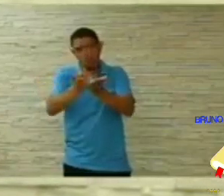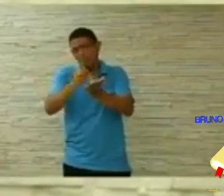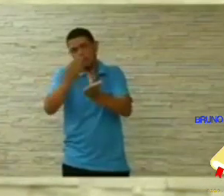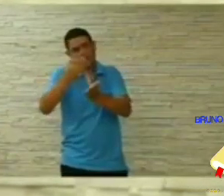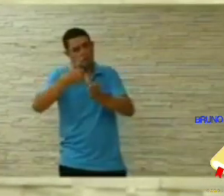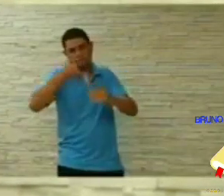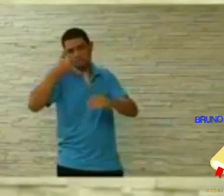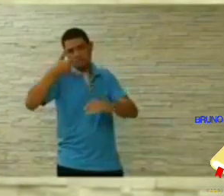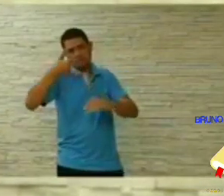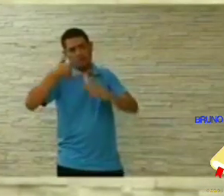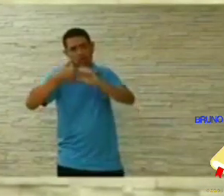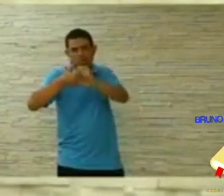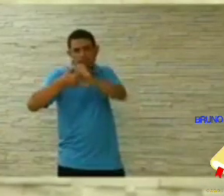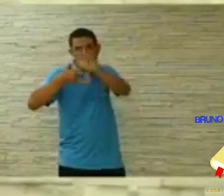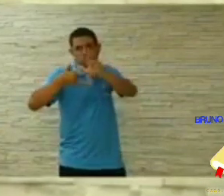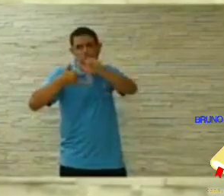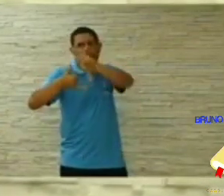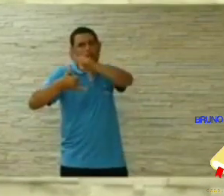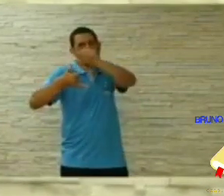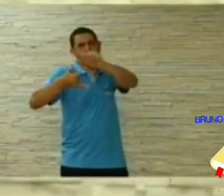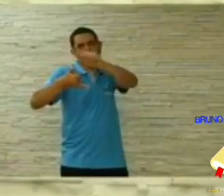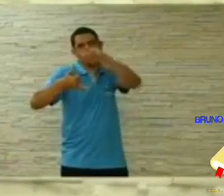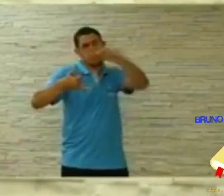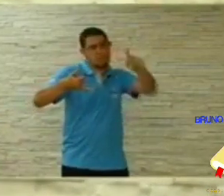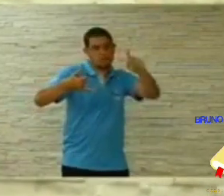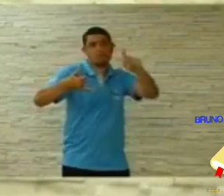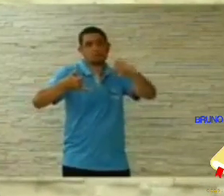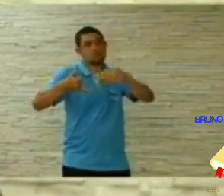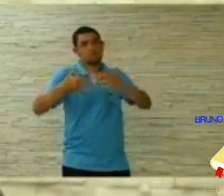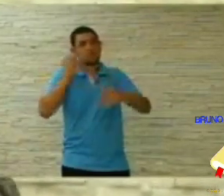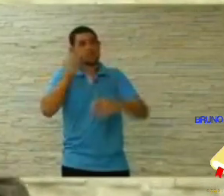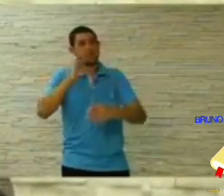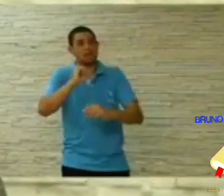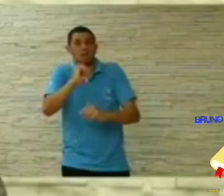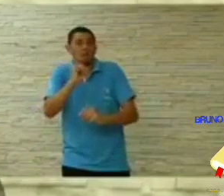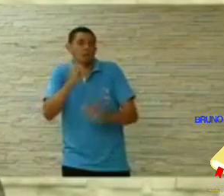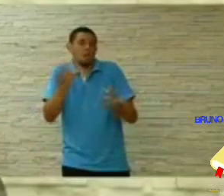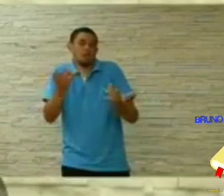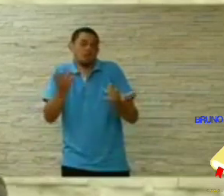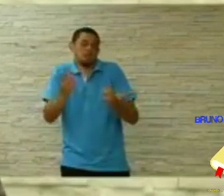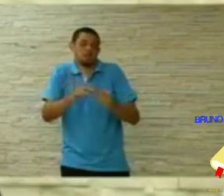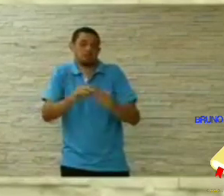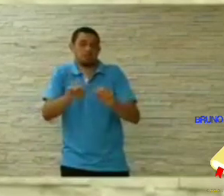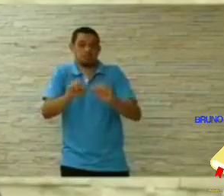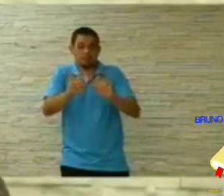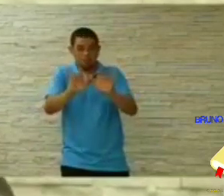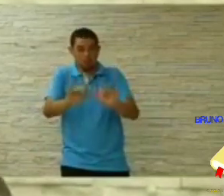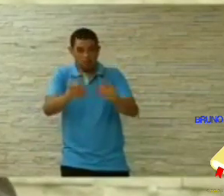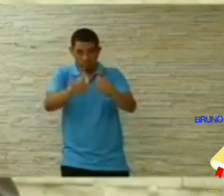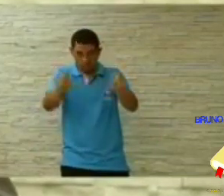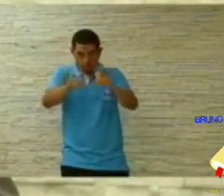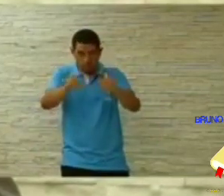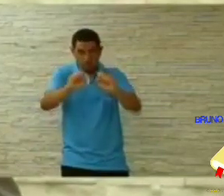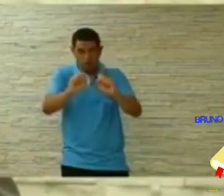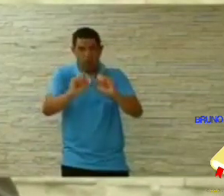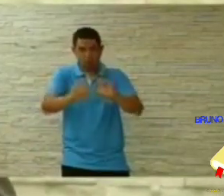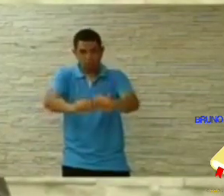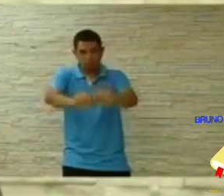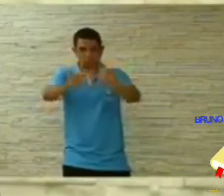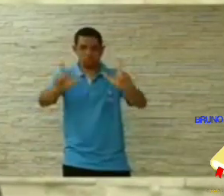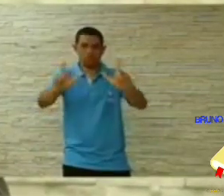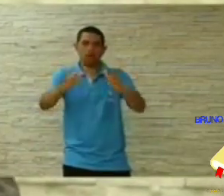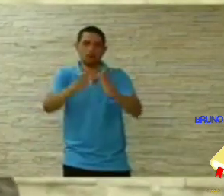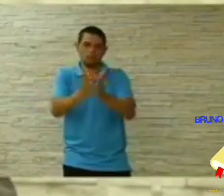aplicativo da Bíblia. Aí você vai estar acompanhando, talvez pelo computador, abra o aplicativo no celular. Se estiver acompanhando com o celular aí,